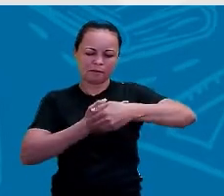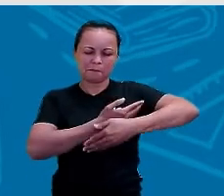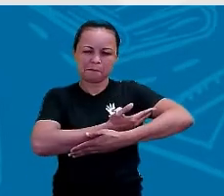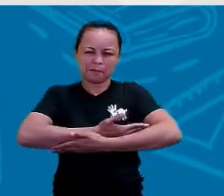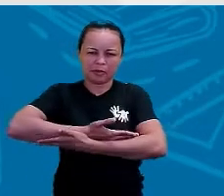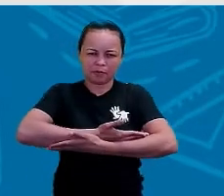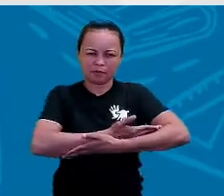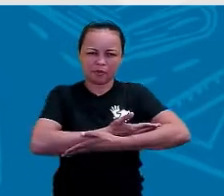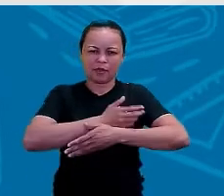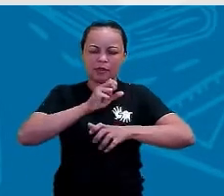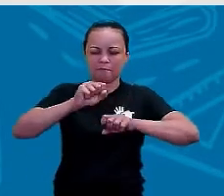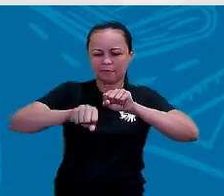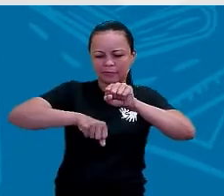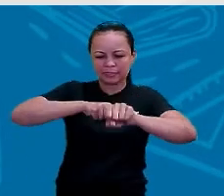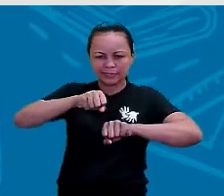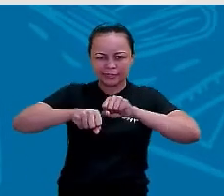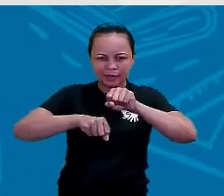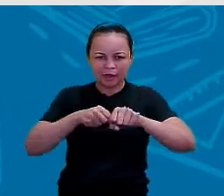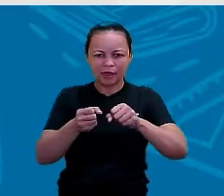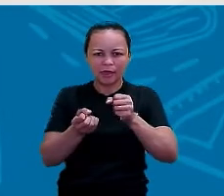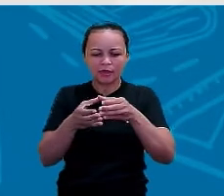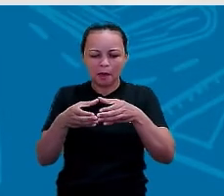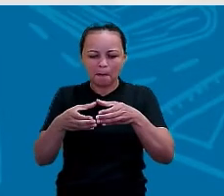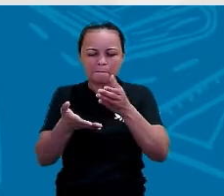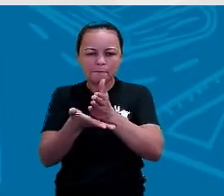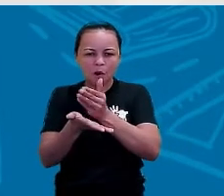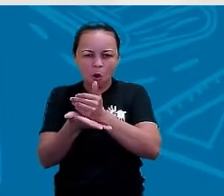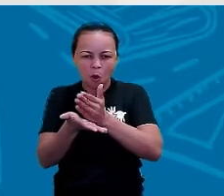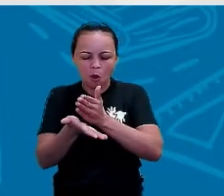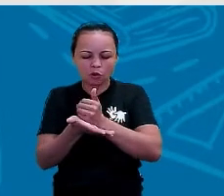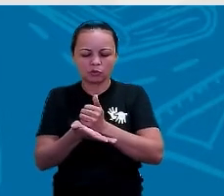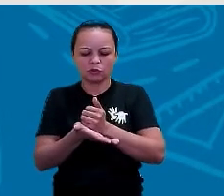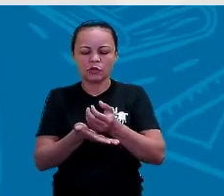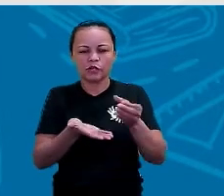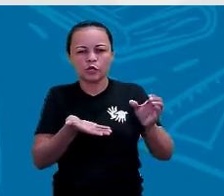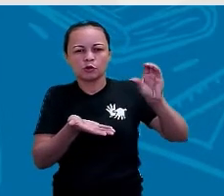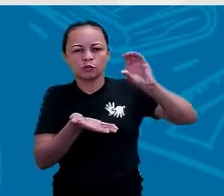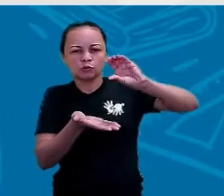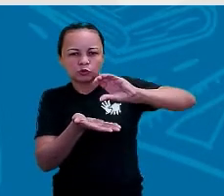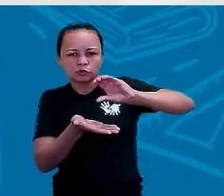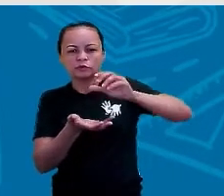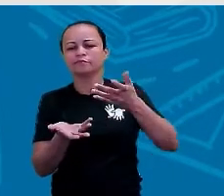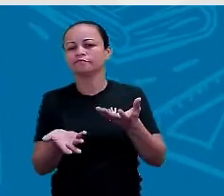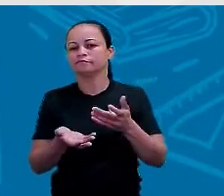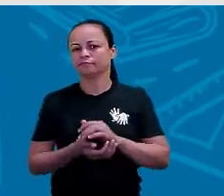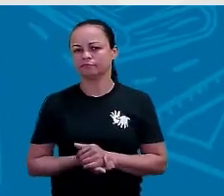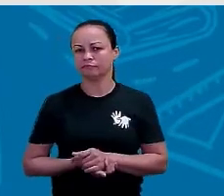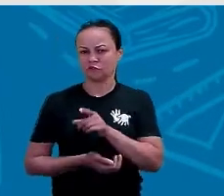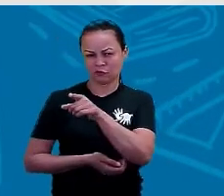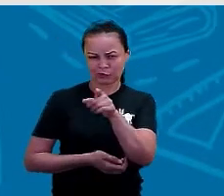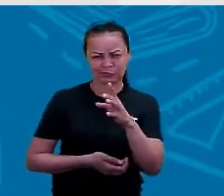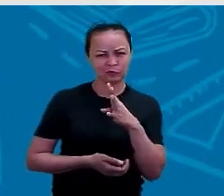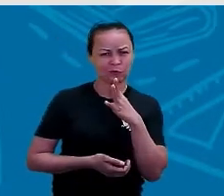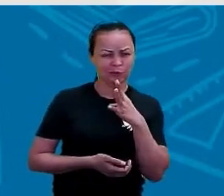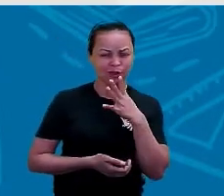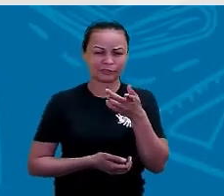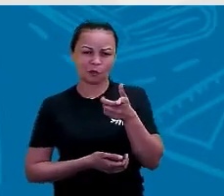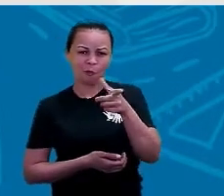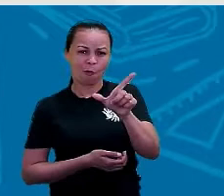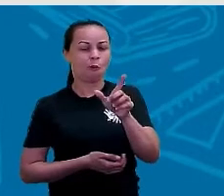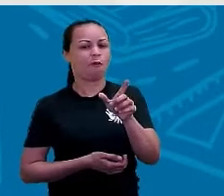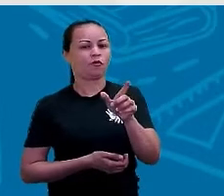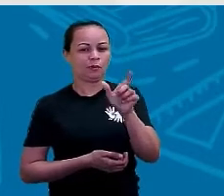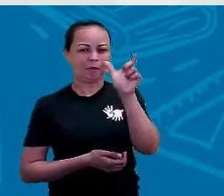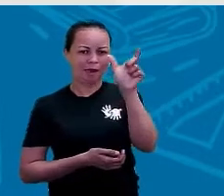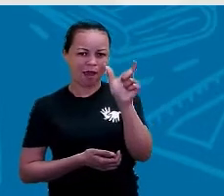bicicleta, bolo e bully. E você, conhece outras palavras com